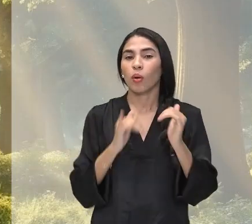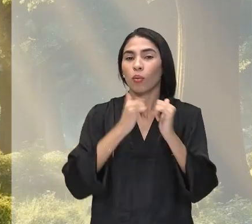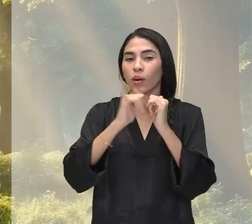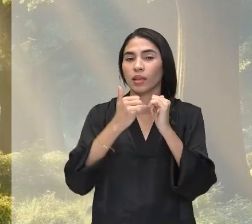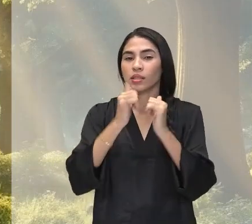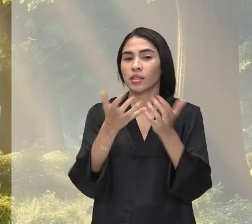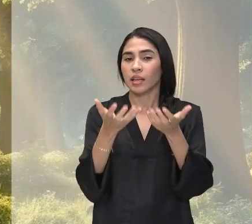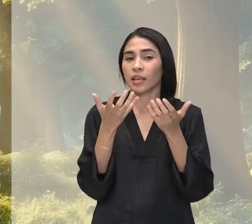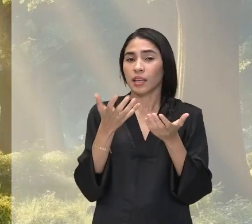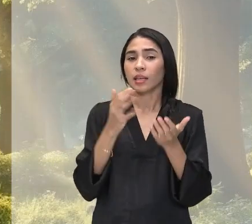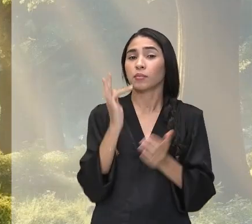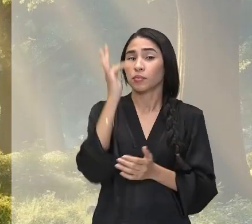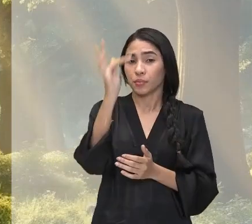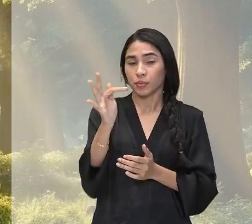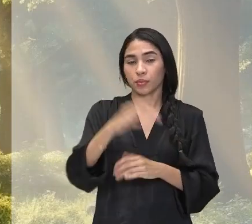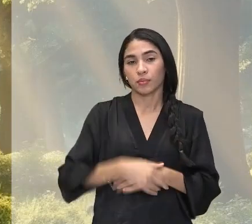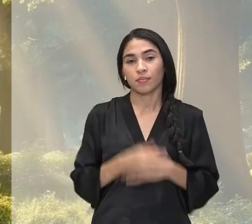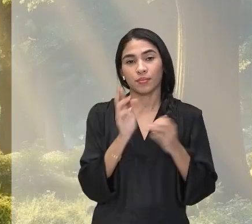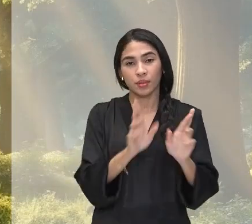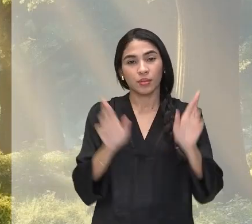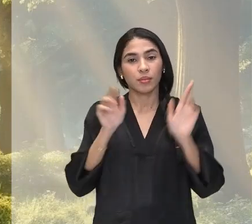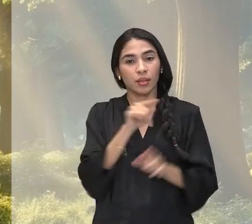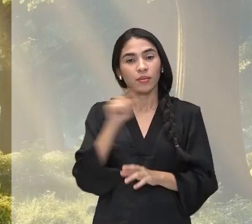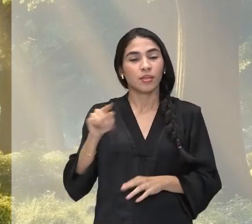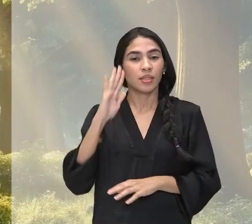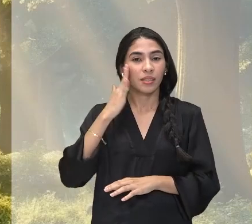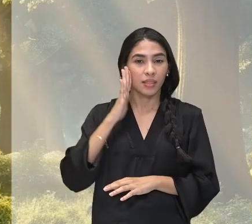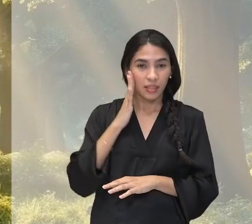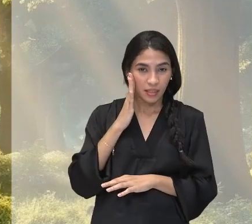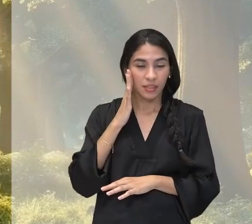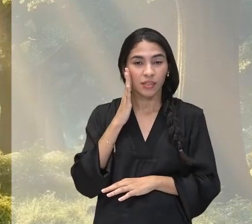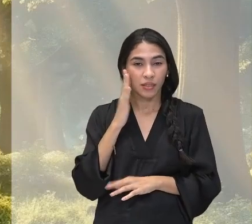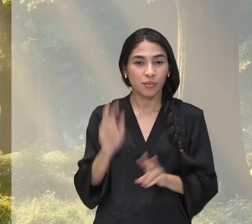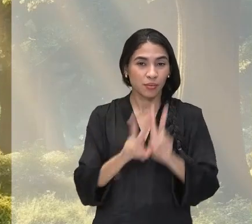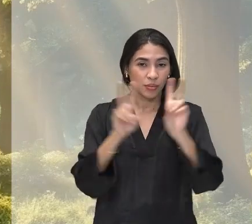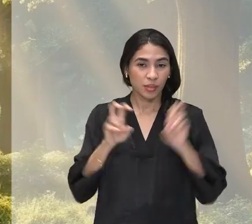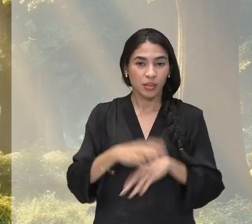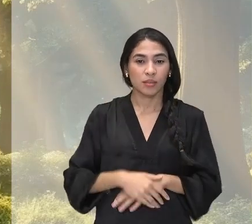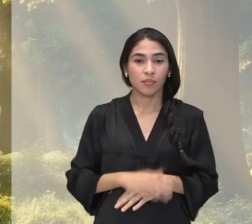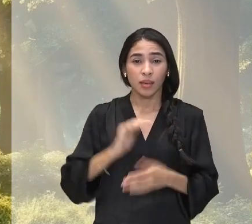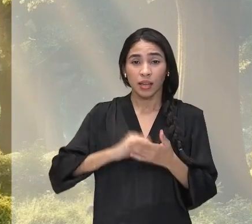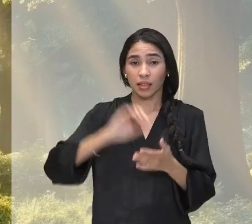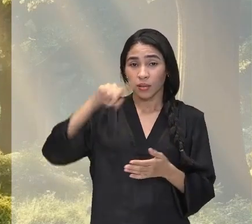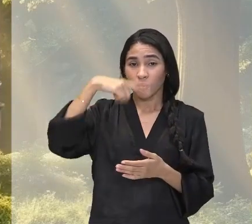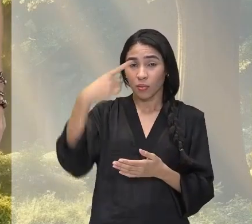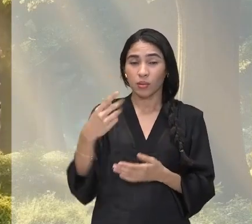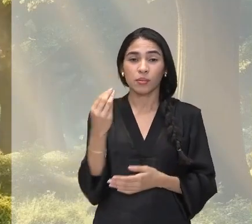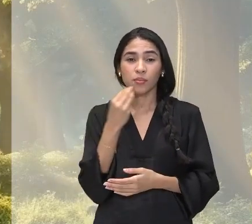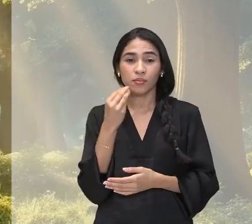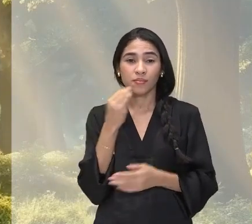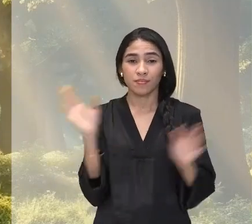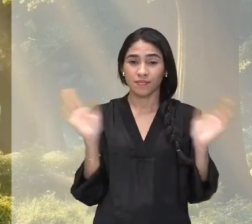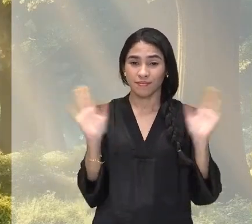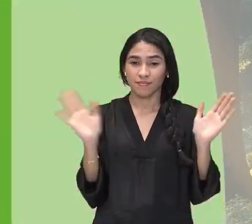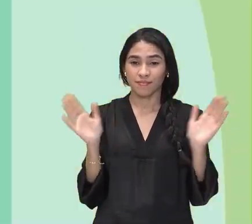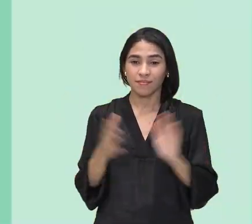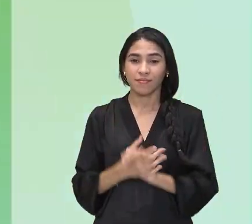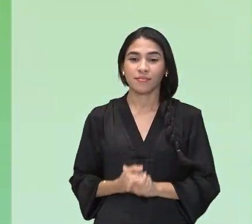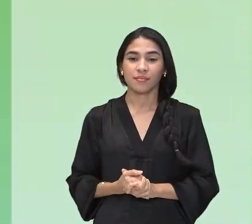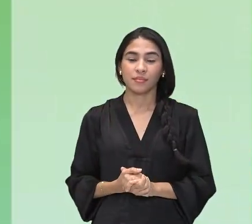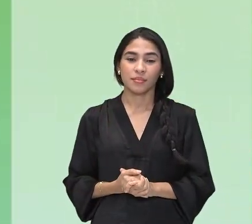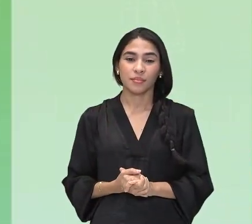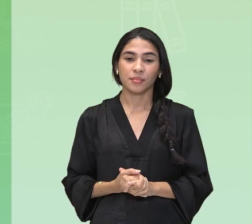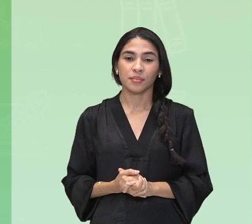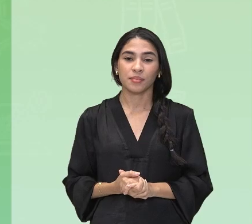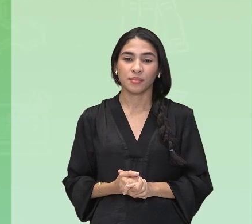queremos para o nosso futuro? Espero que vocês tenham entendido aí sobre o assunto. Até uma próxima oportunidade. Tchau, tchau.